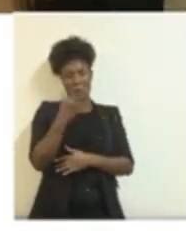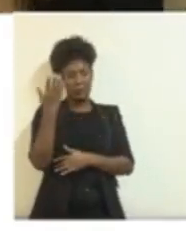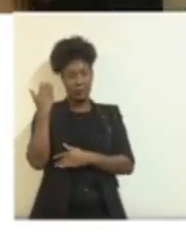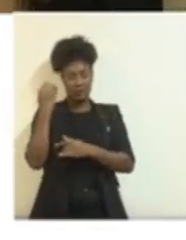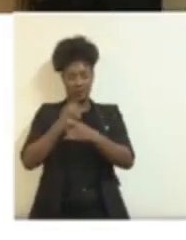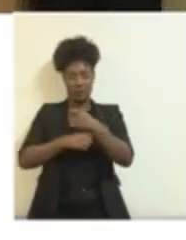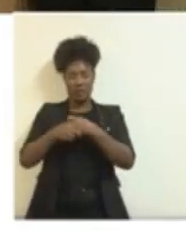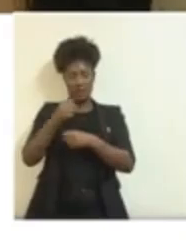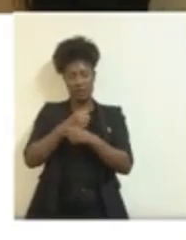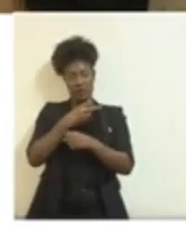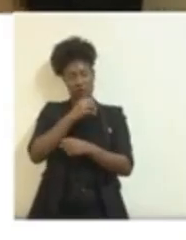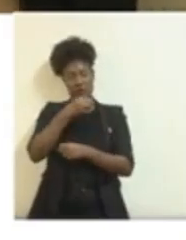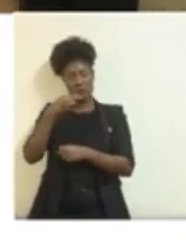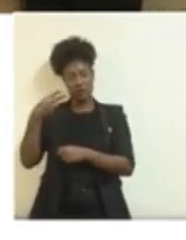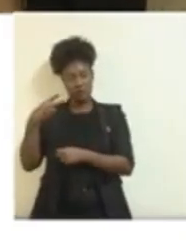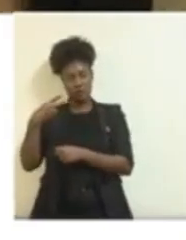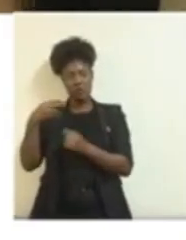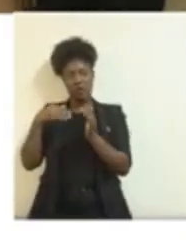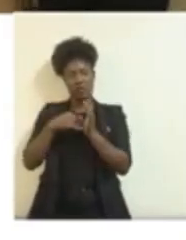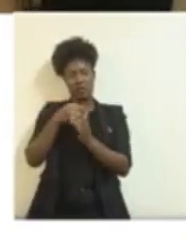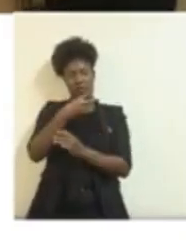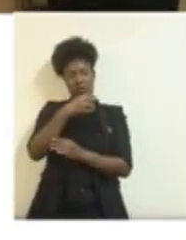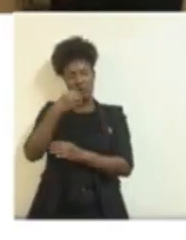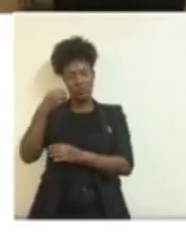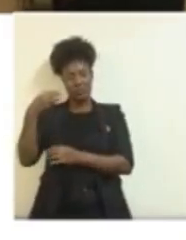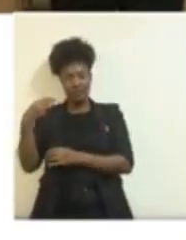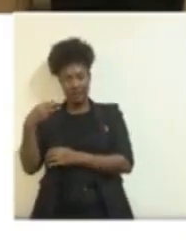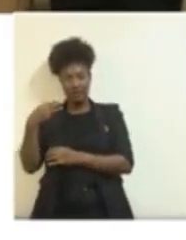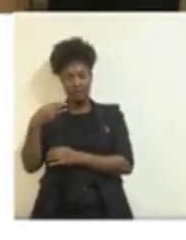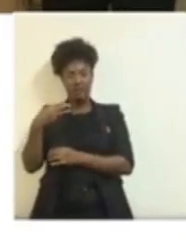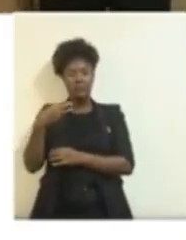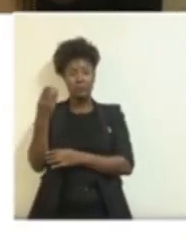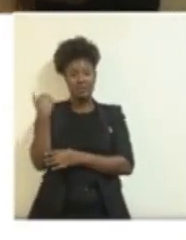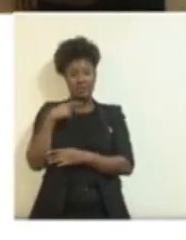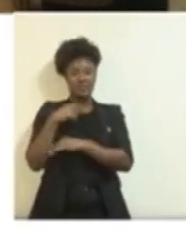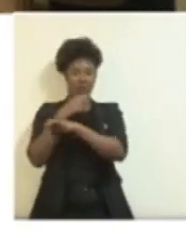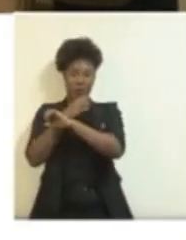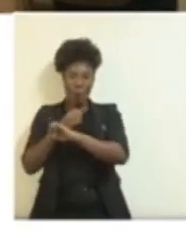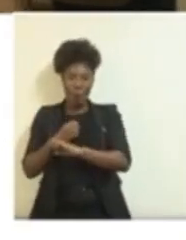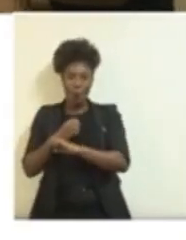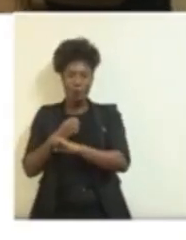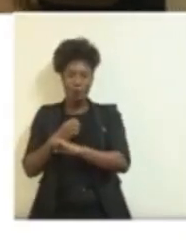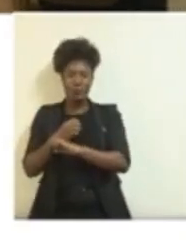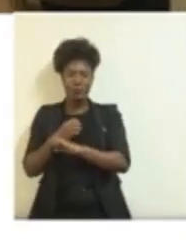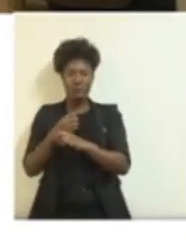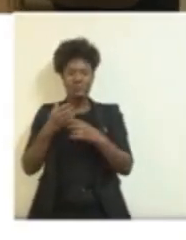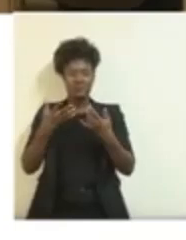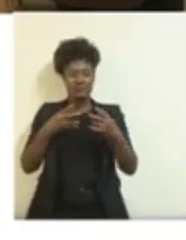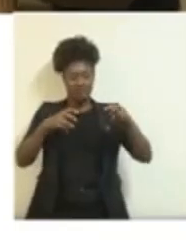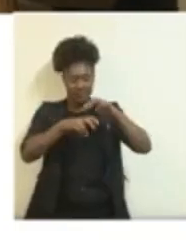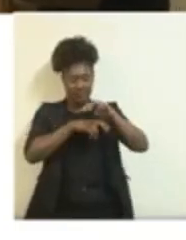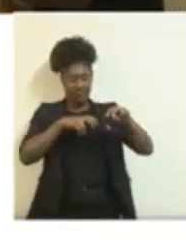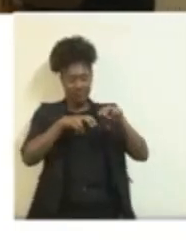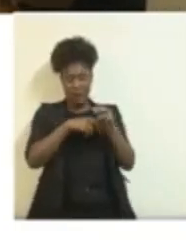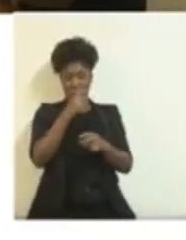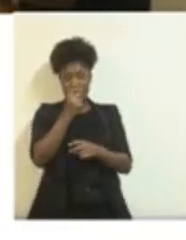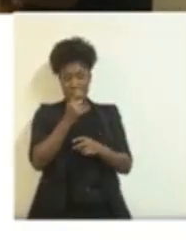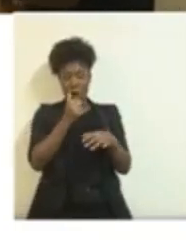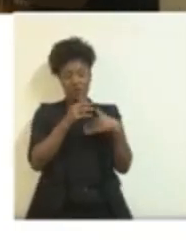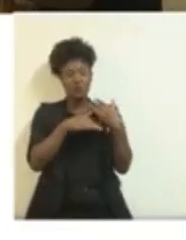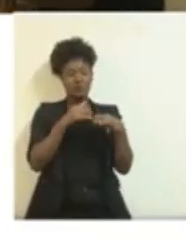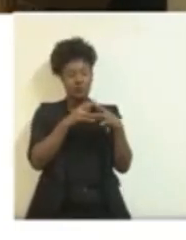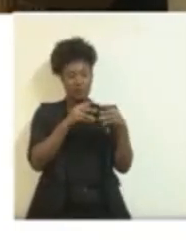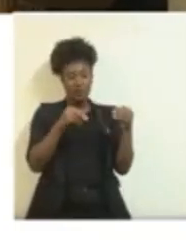de 2002 a 2013, é evidente. Quem tinha campo nativo se deu bem. Quem tinha pastagem cultivada se deu mal. São mais vulneráveis a espécies